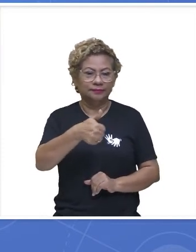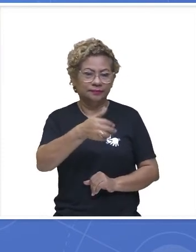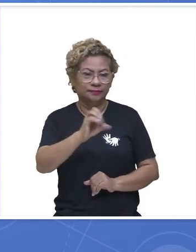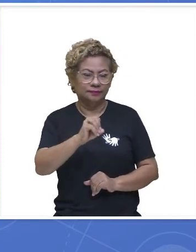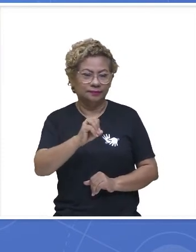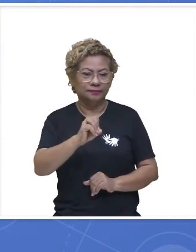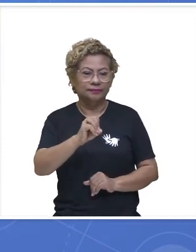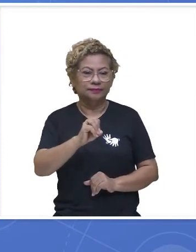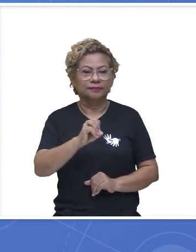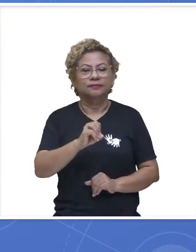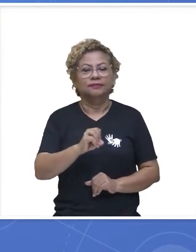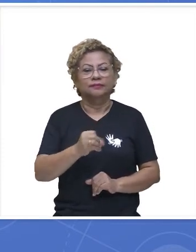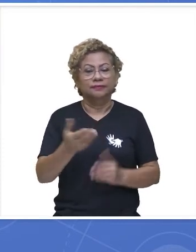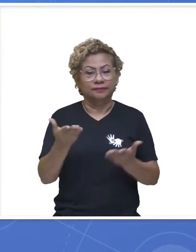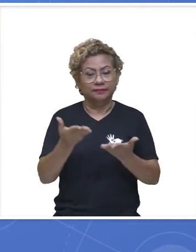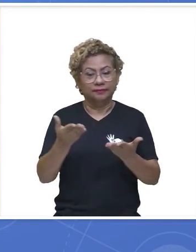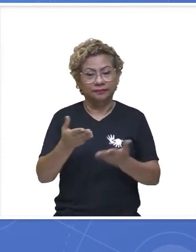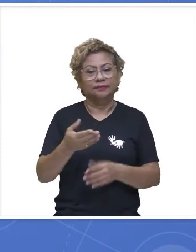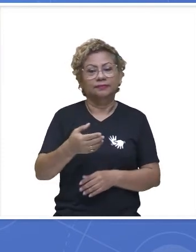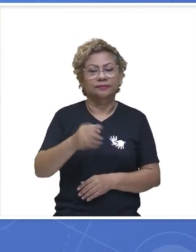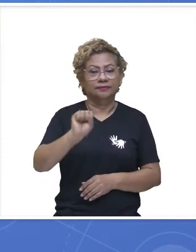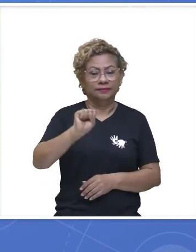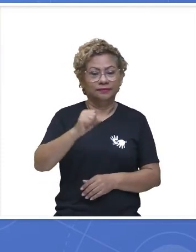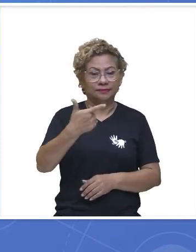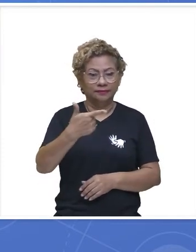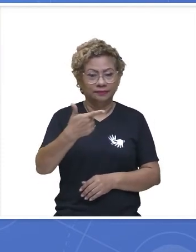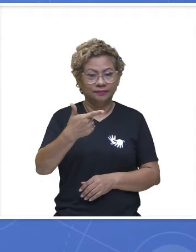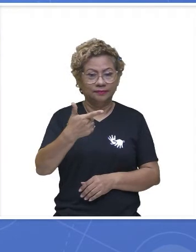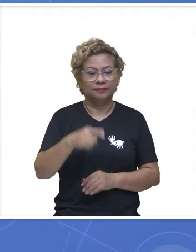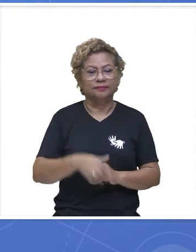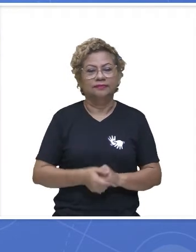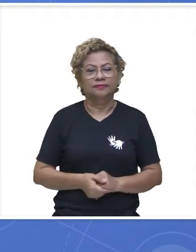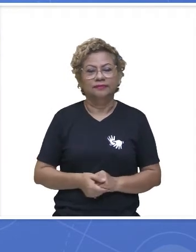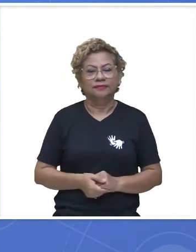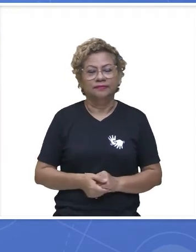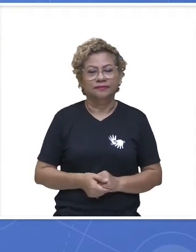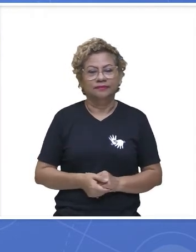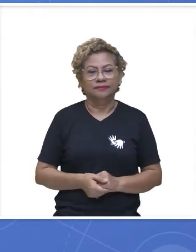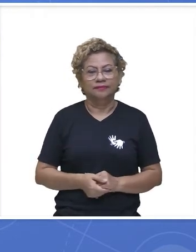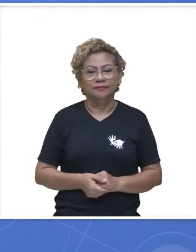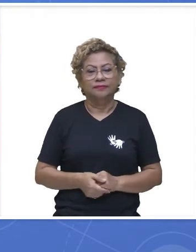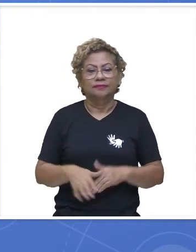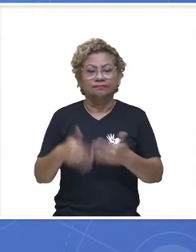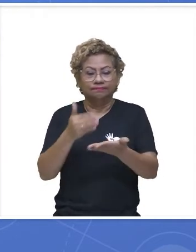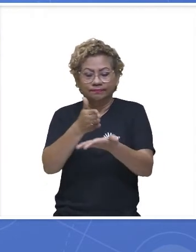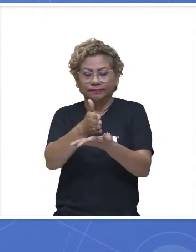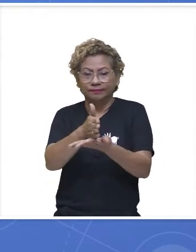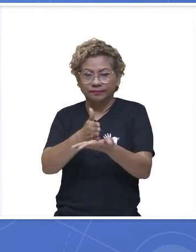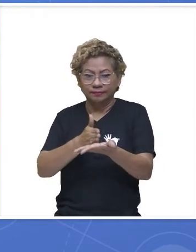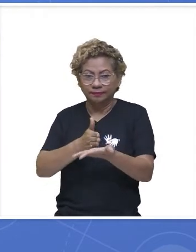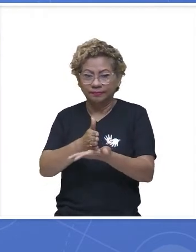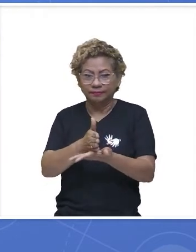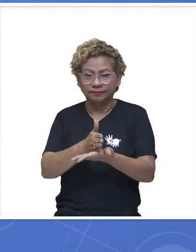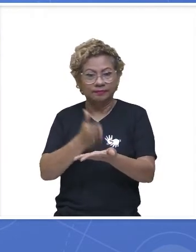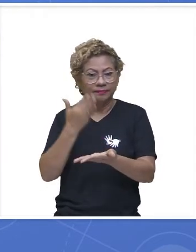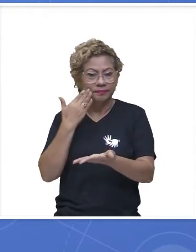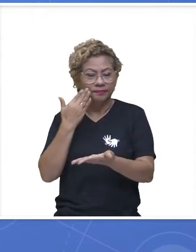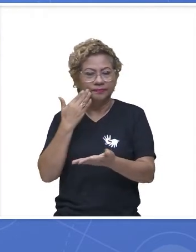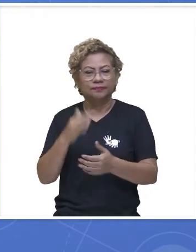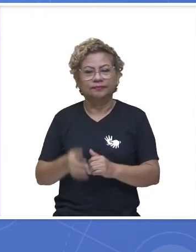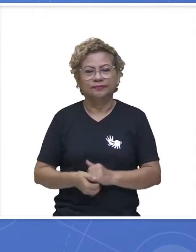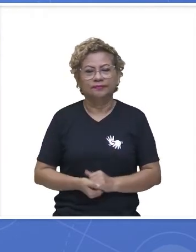Muito bem, então nós temos aí a altura dos alunos, né? A estatura dos alunos. Então vejam que